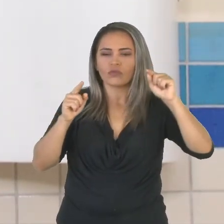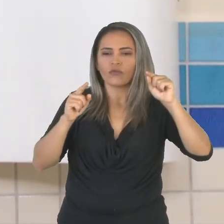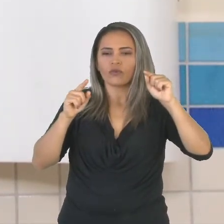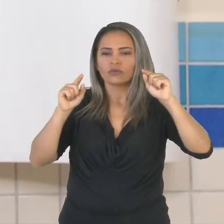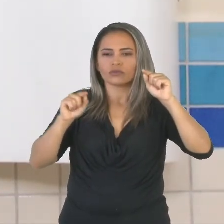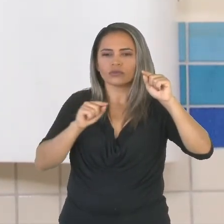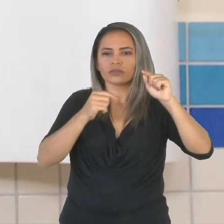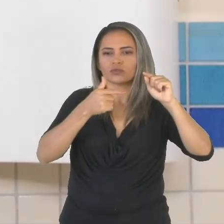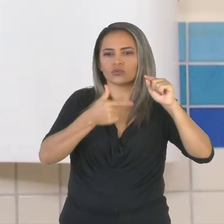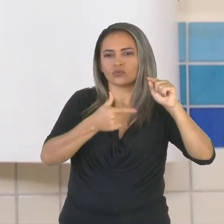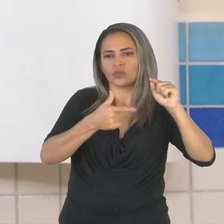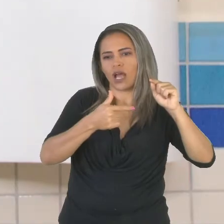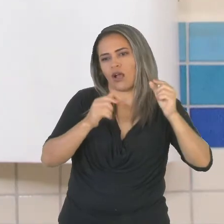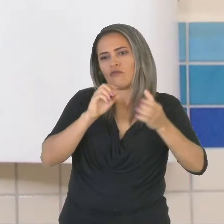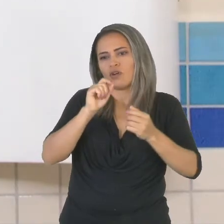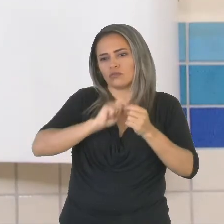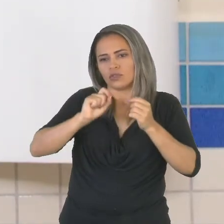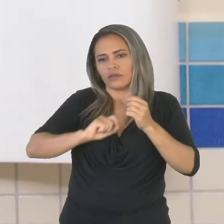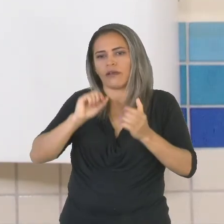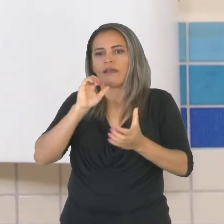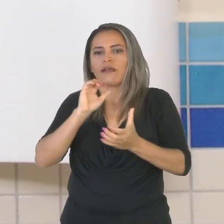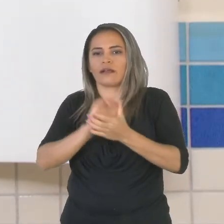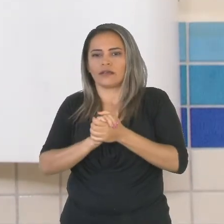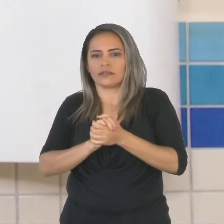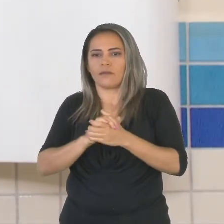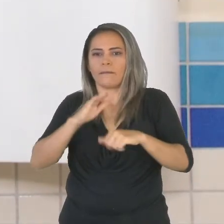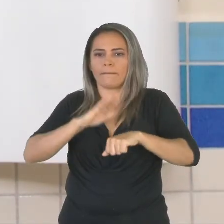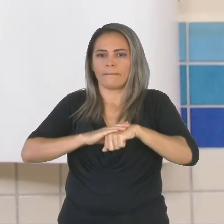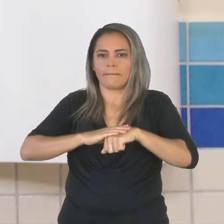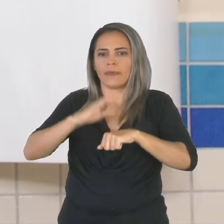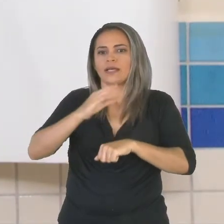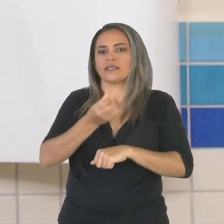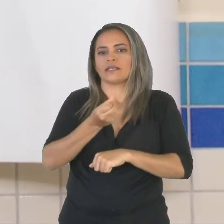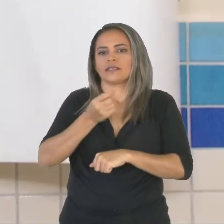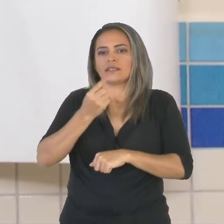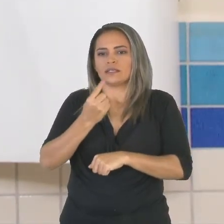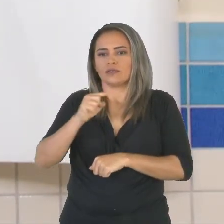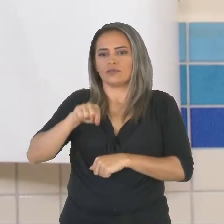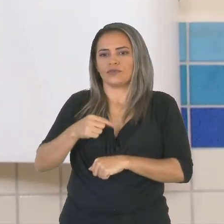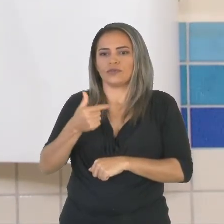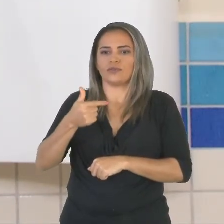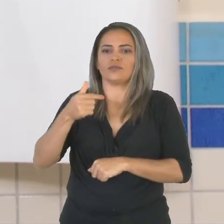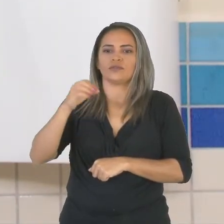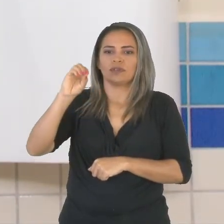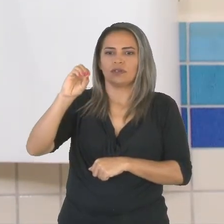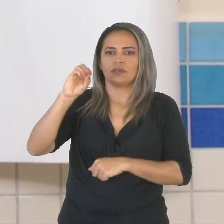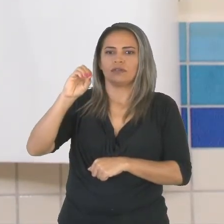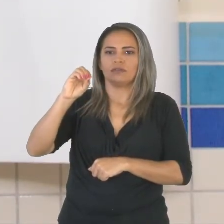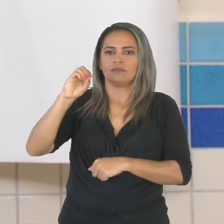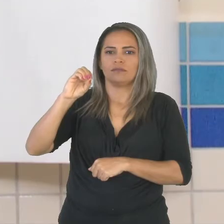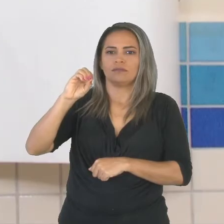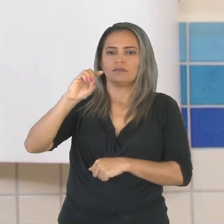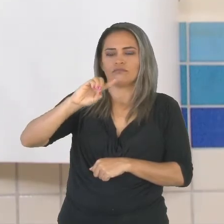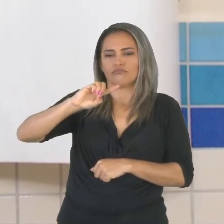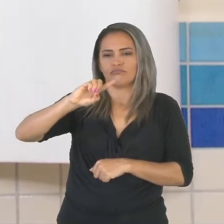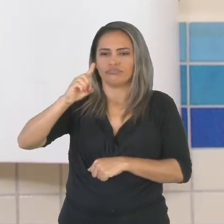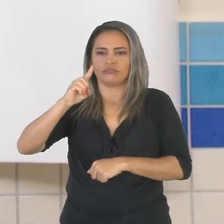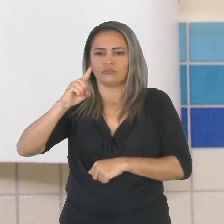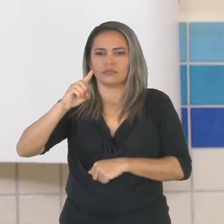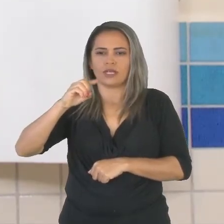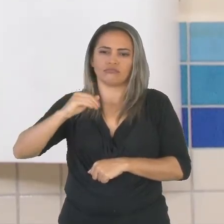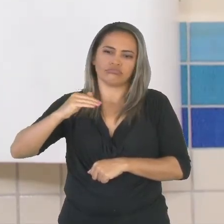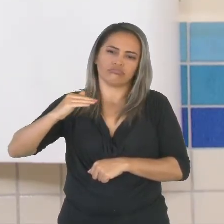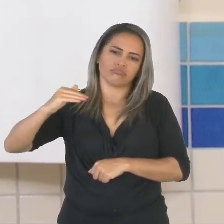vou notar o que é casado, mais 61,2 graus, então andei mais 61 e